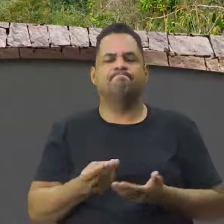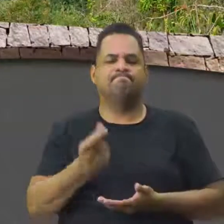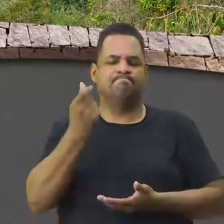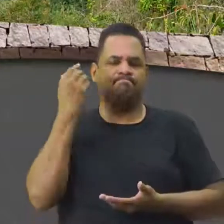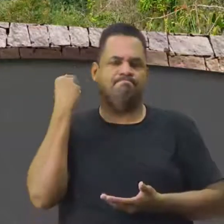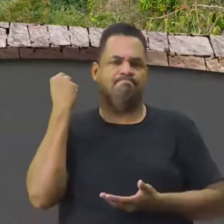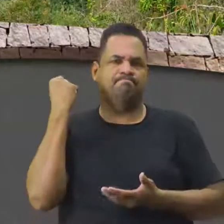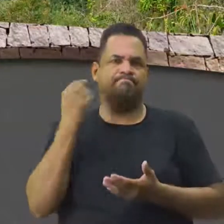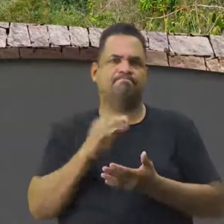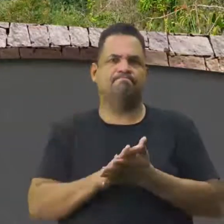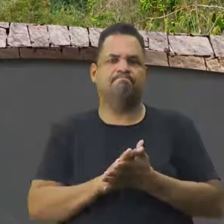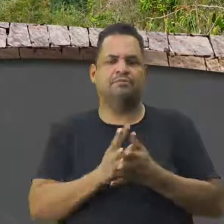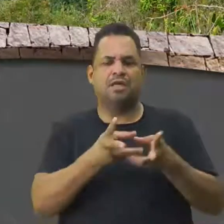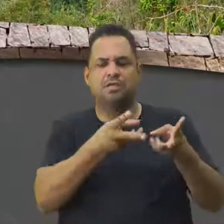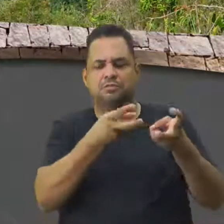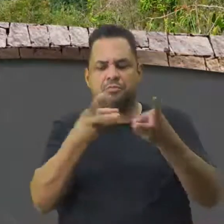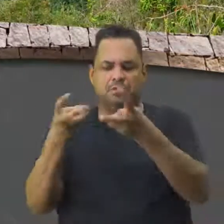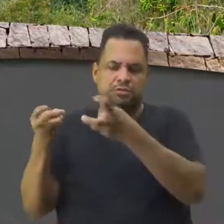um garimpo.